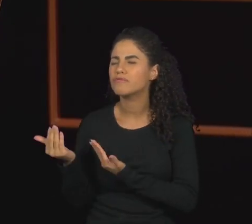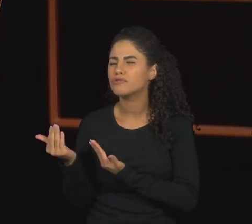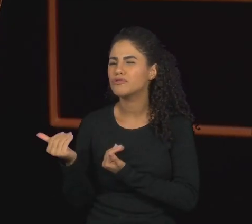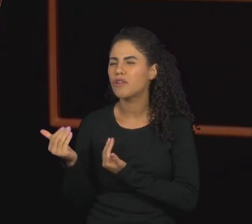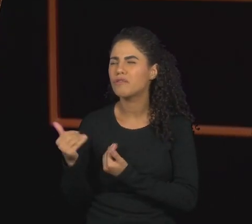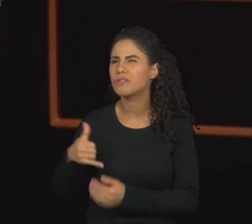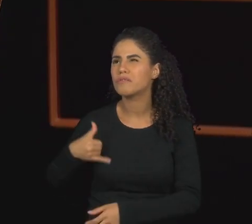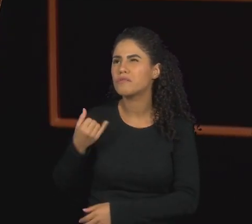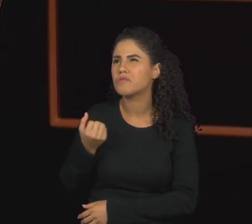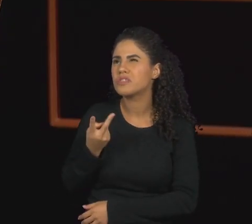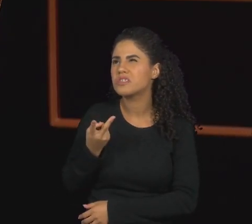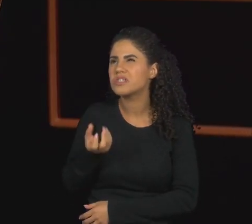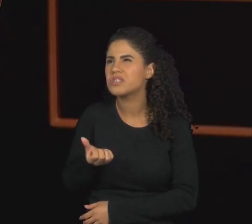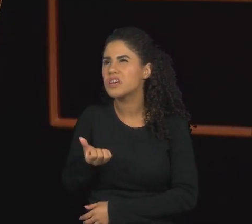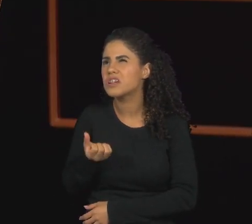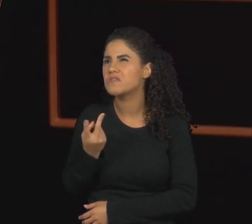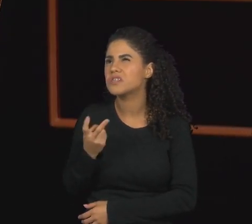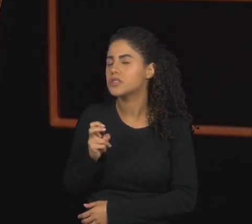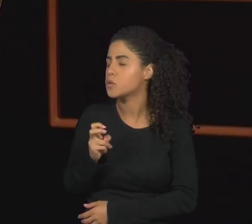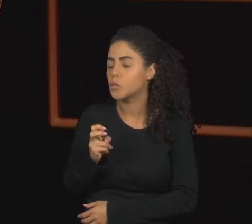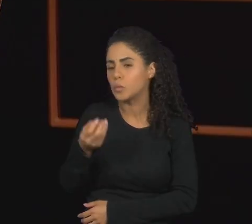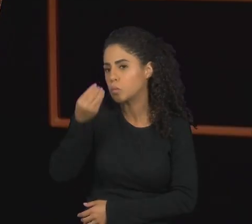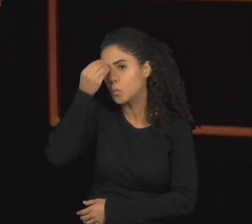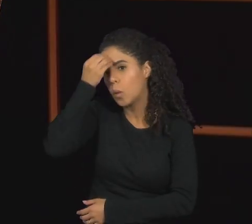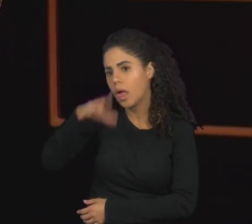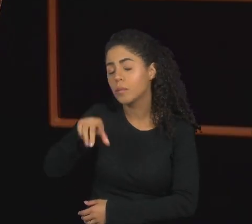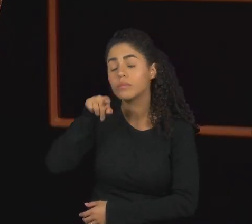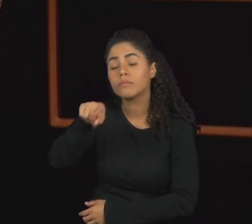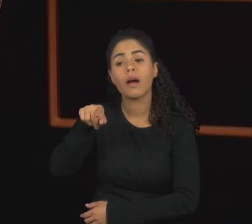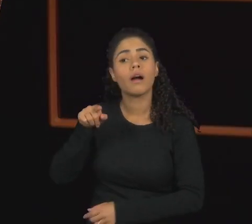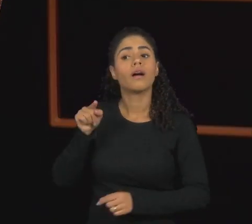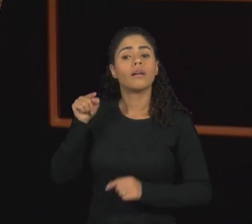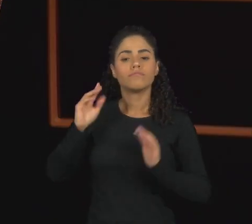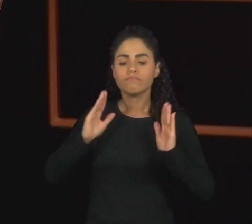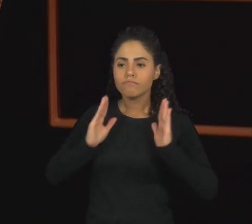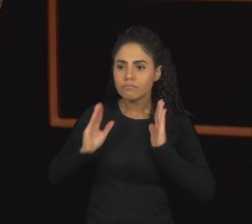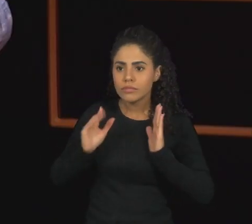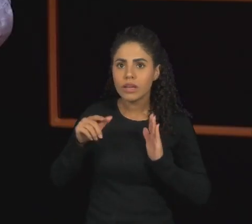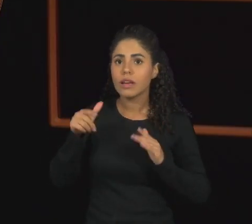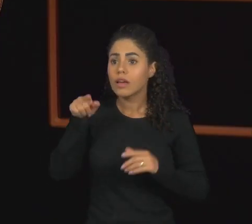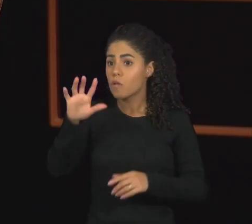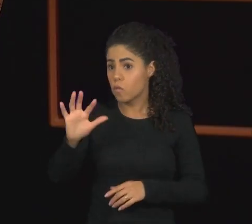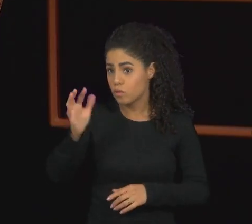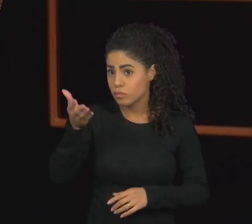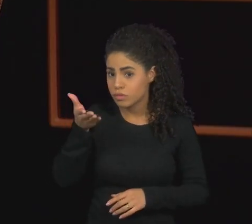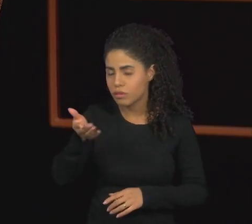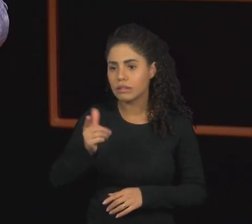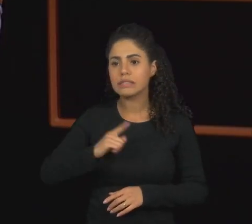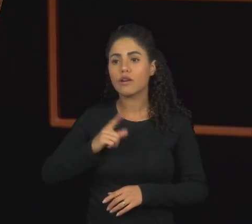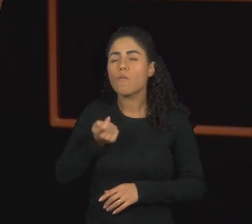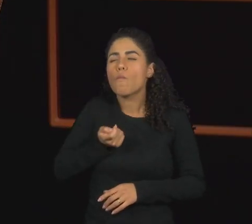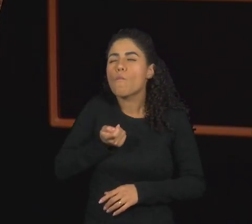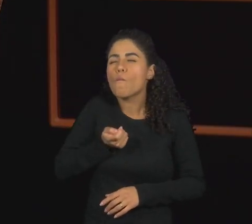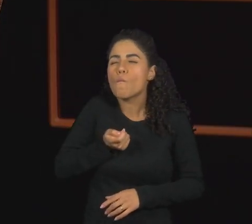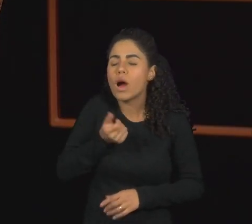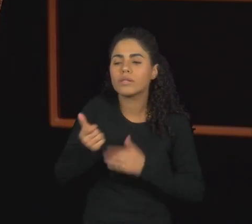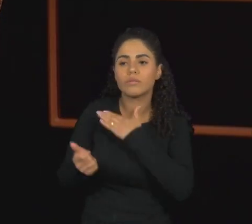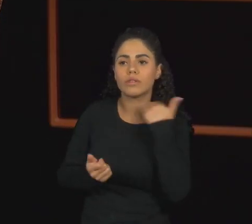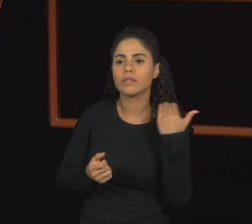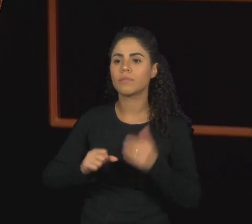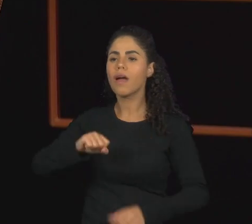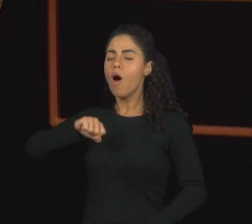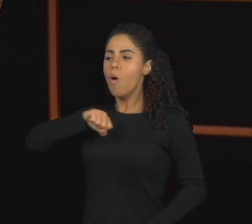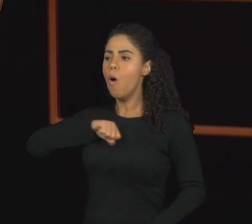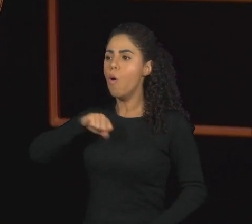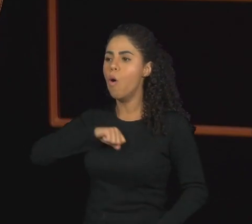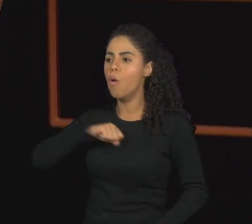26 anos, né? E nesse delírio já à beira da morte, ele tinha tuberculose,